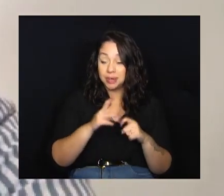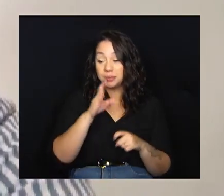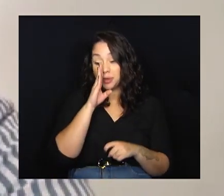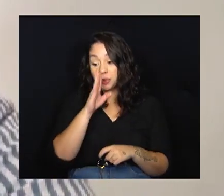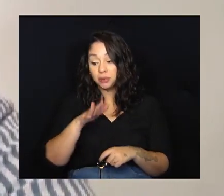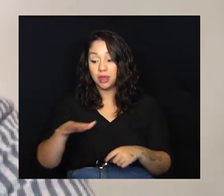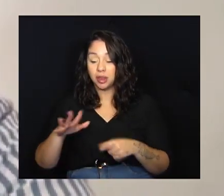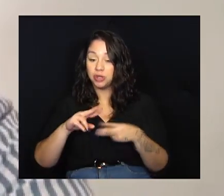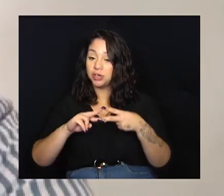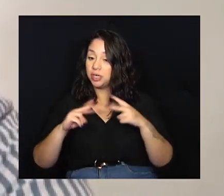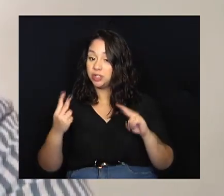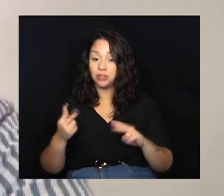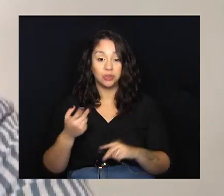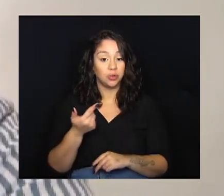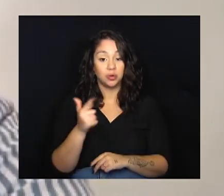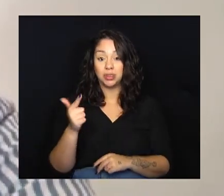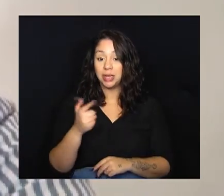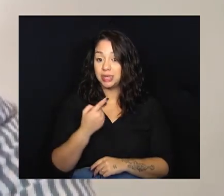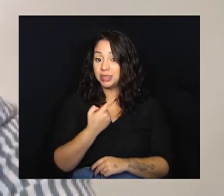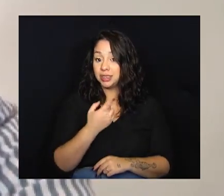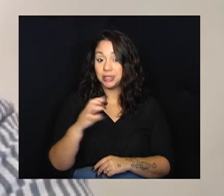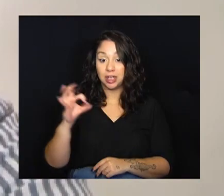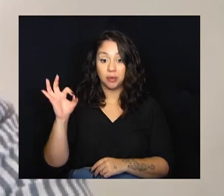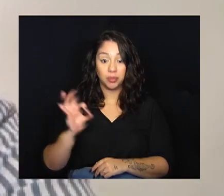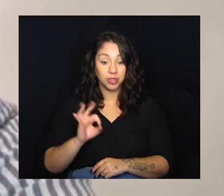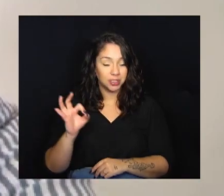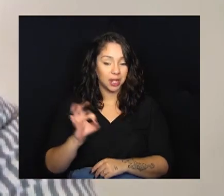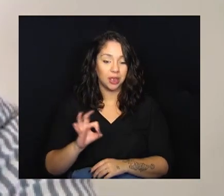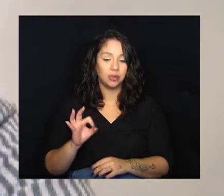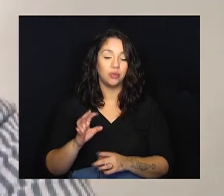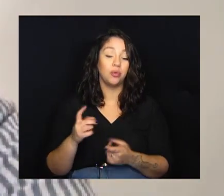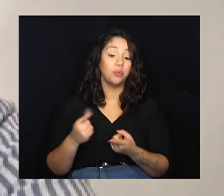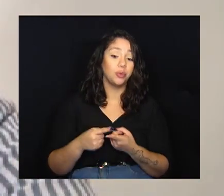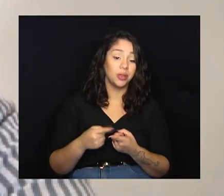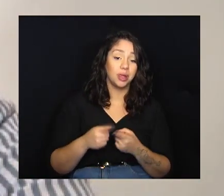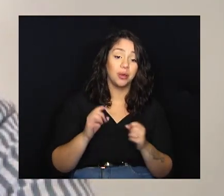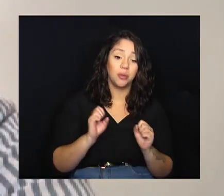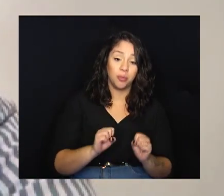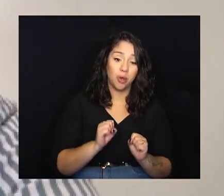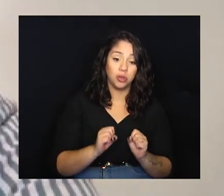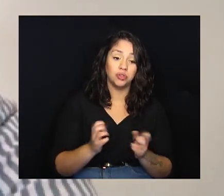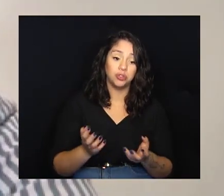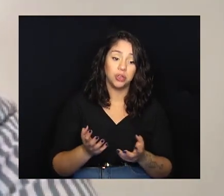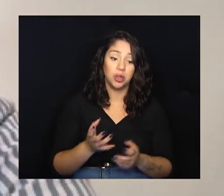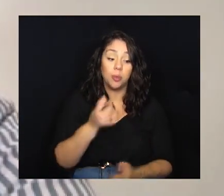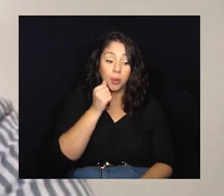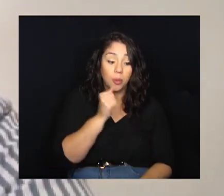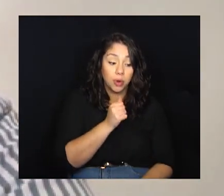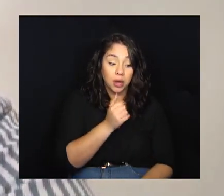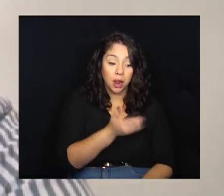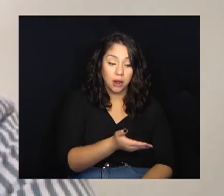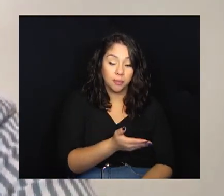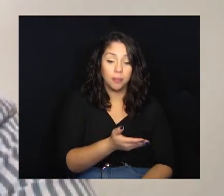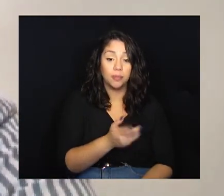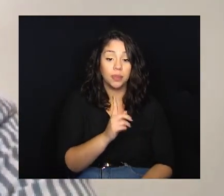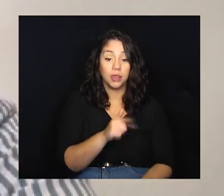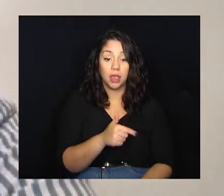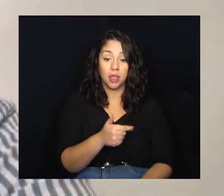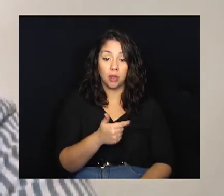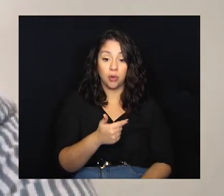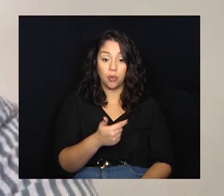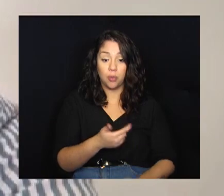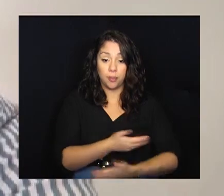genética não existe 100% de chance né porque eu posso implantar por exemplo numa mulher um bebê que geneticamente